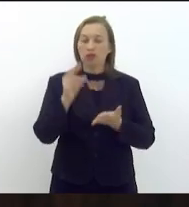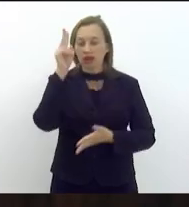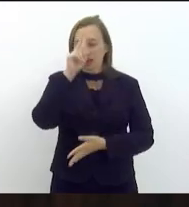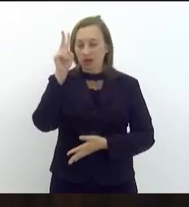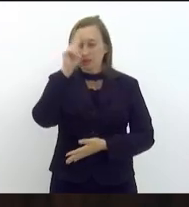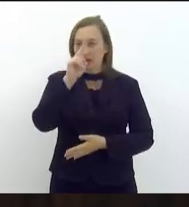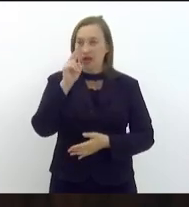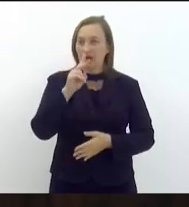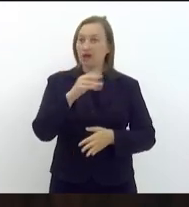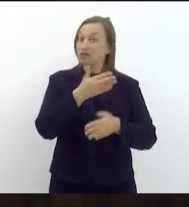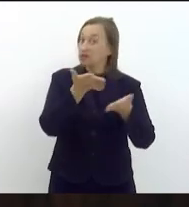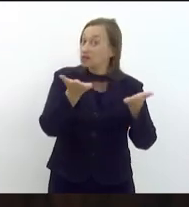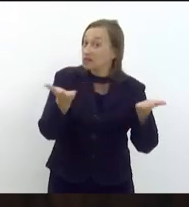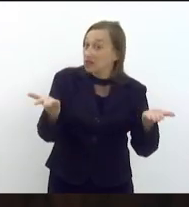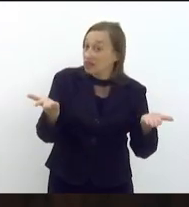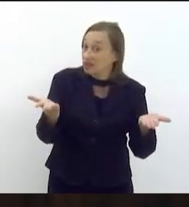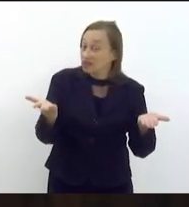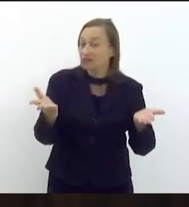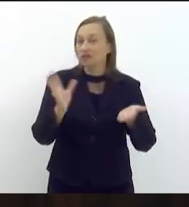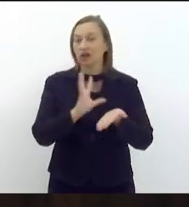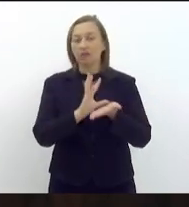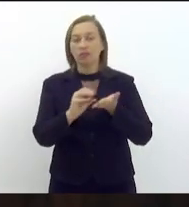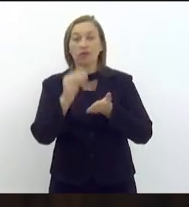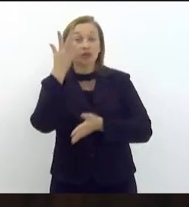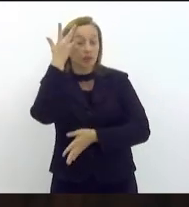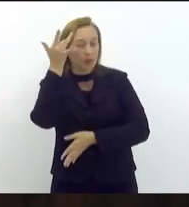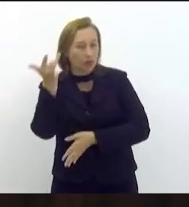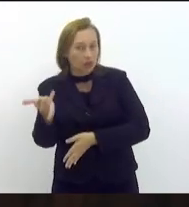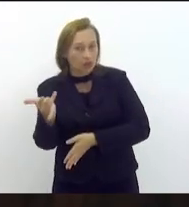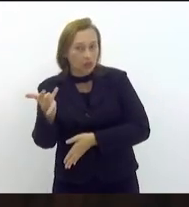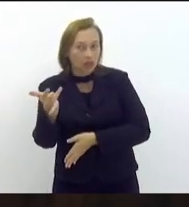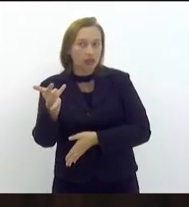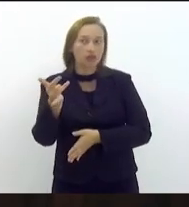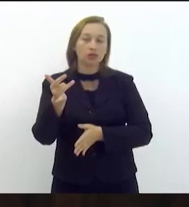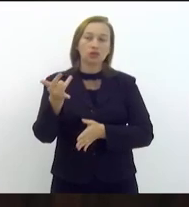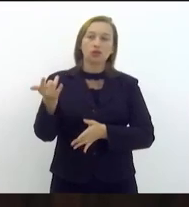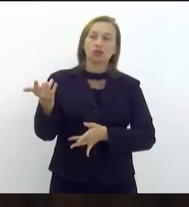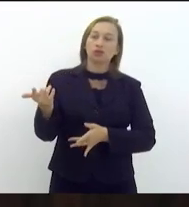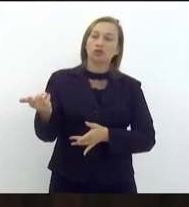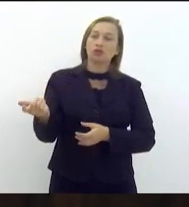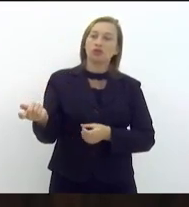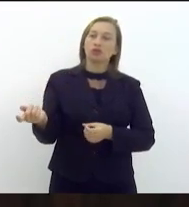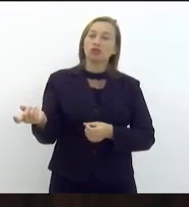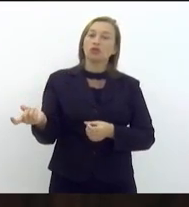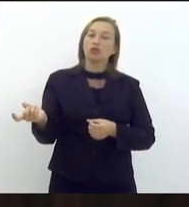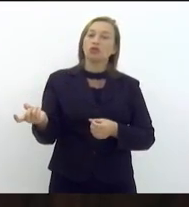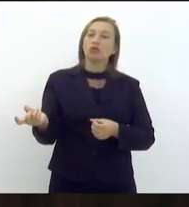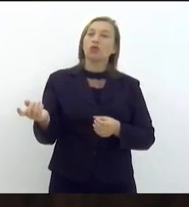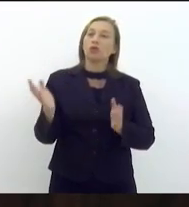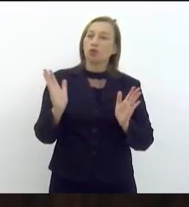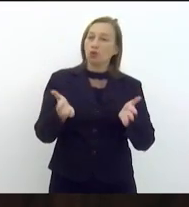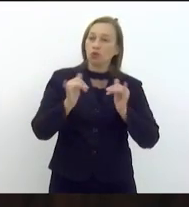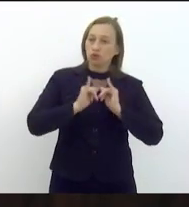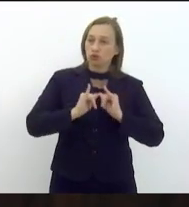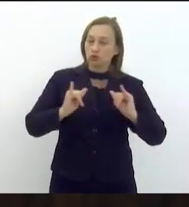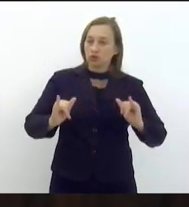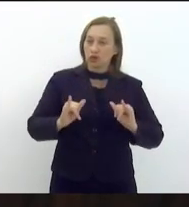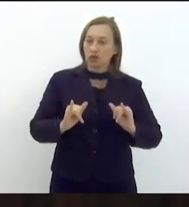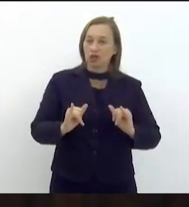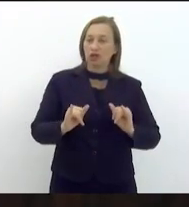vossas excelências que está pautado amanhã será republicado ainda hoje a